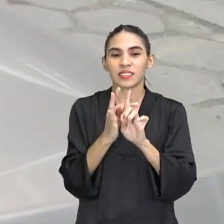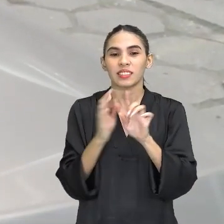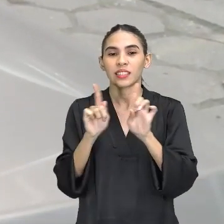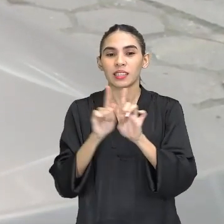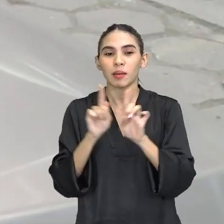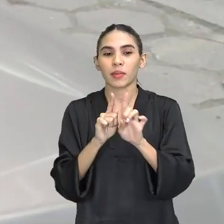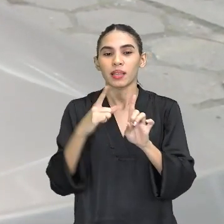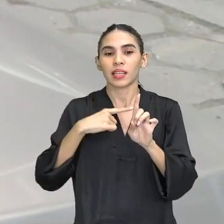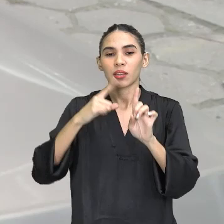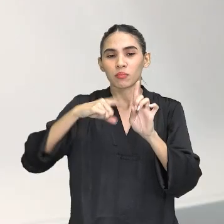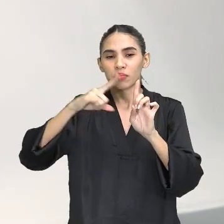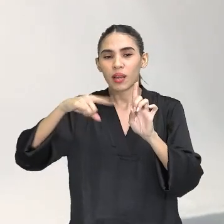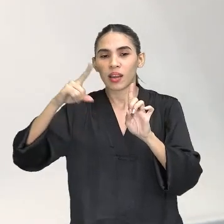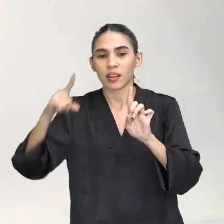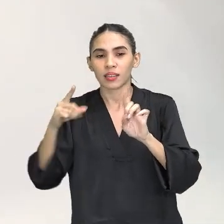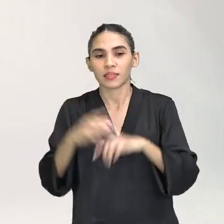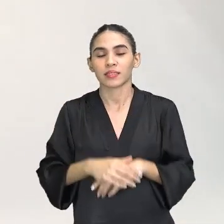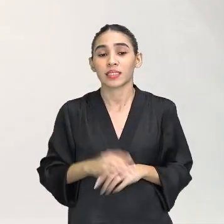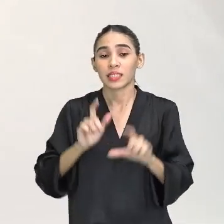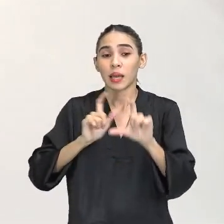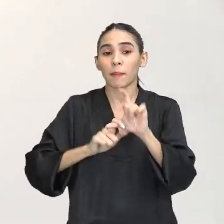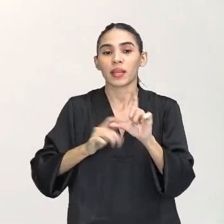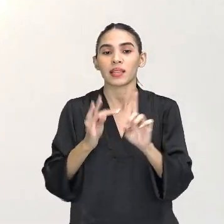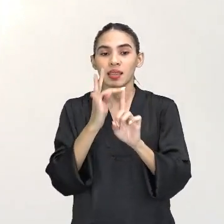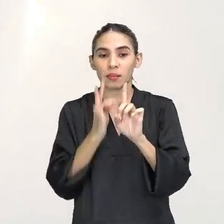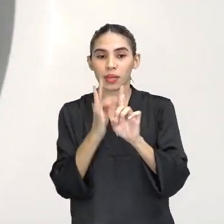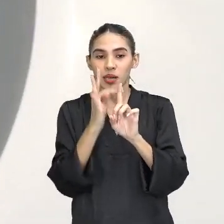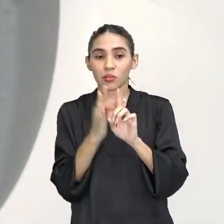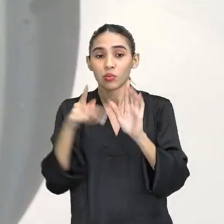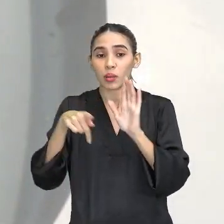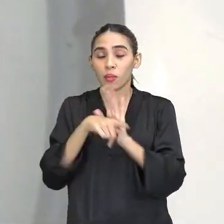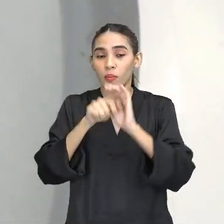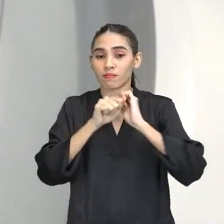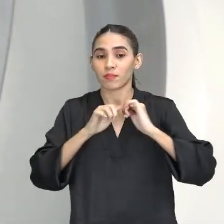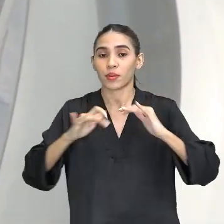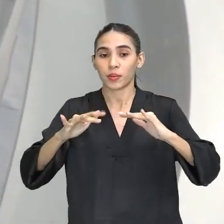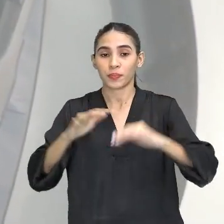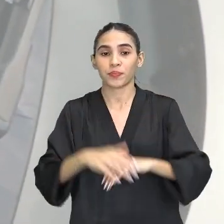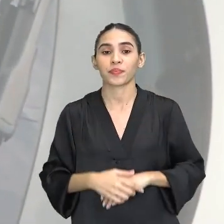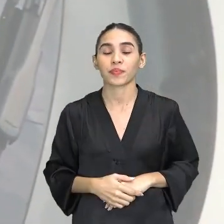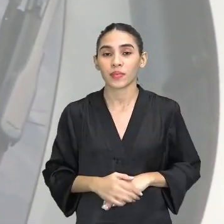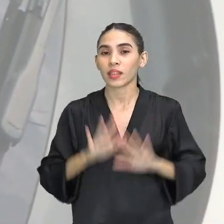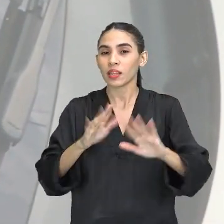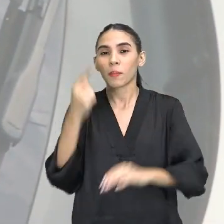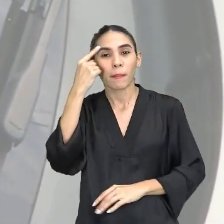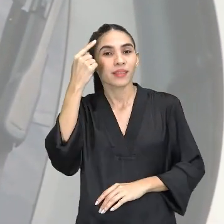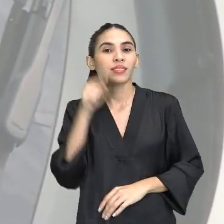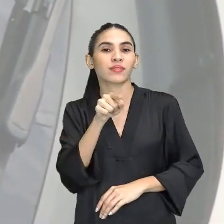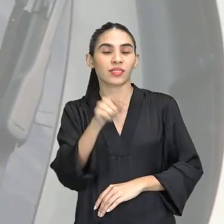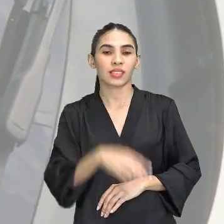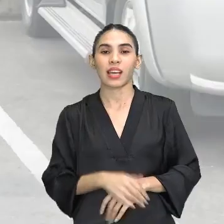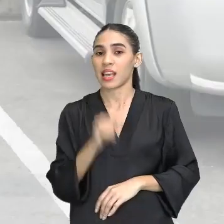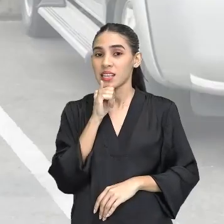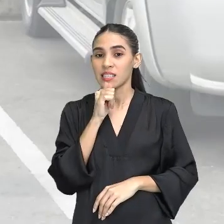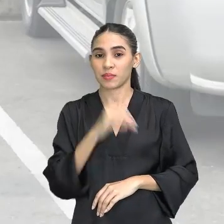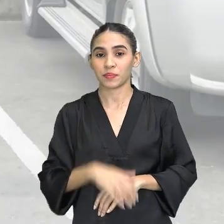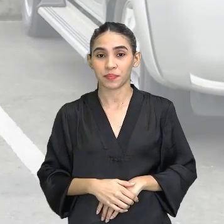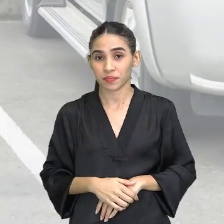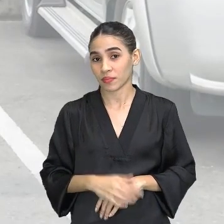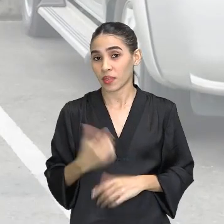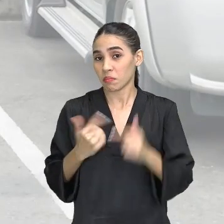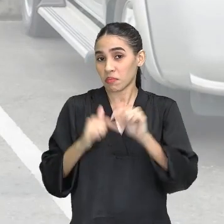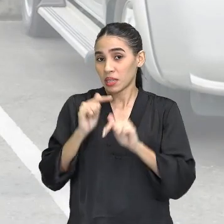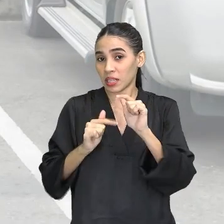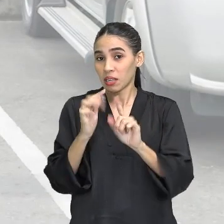de onda dessa radiação depende da temperatura do objeto emissor. Então imagina o seguinte, quando eu tenho ali, olha, um objeto